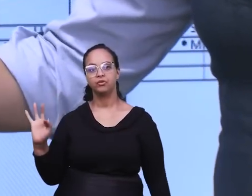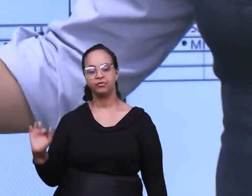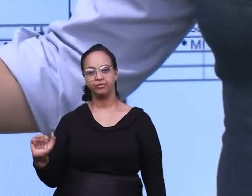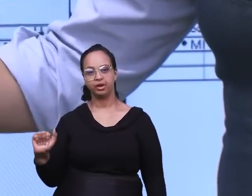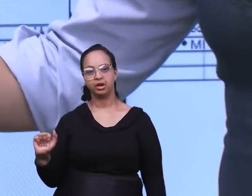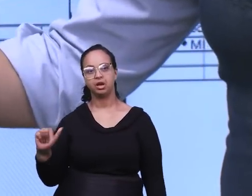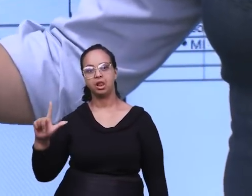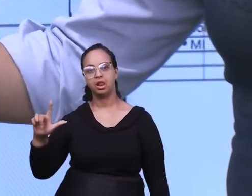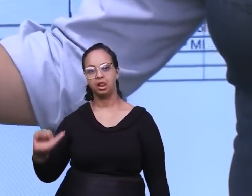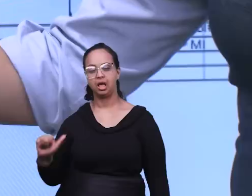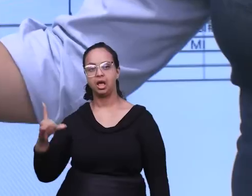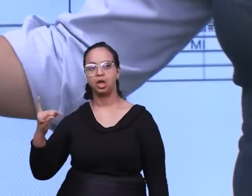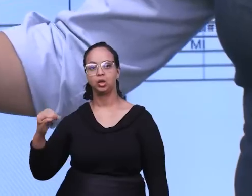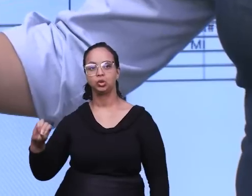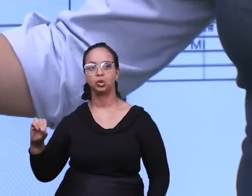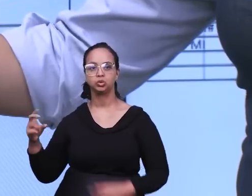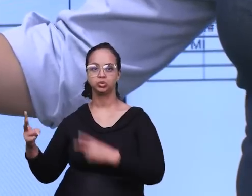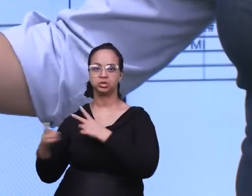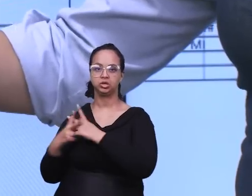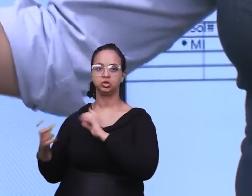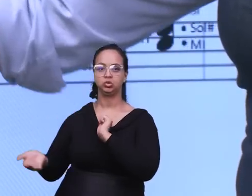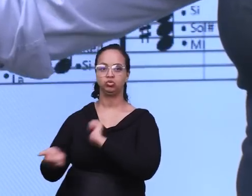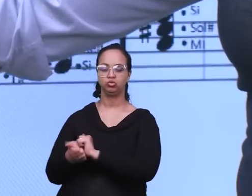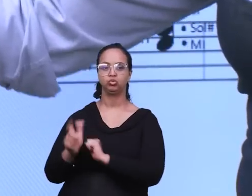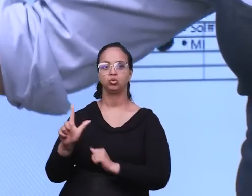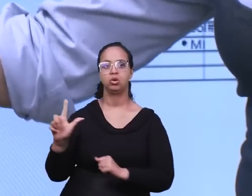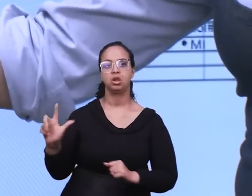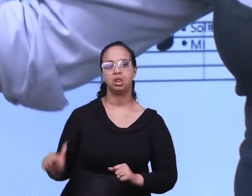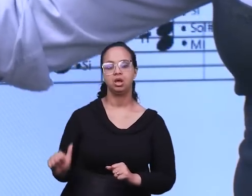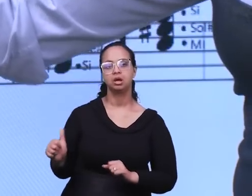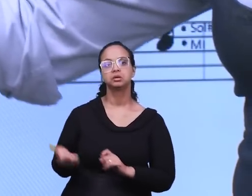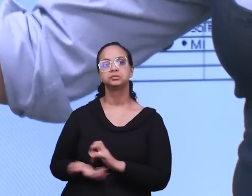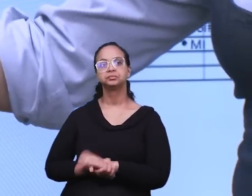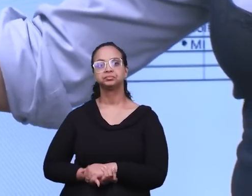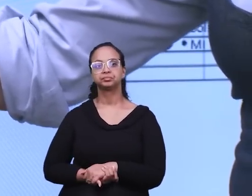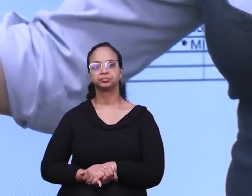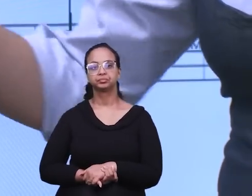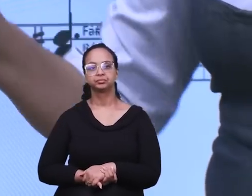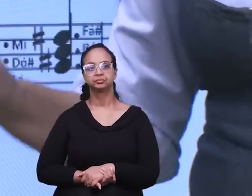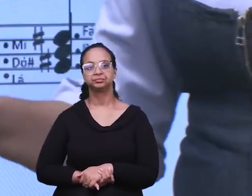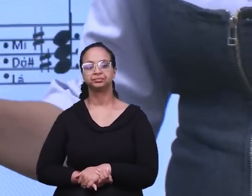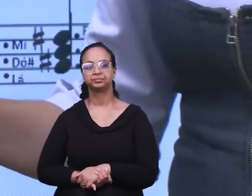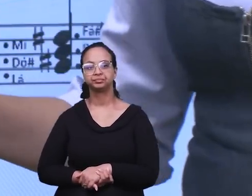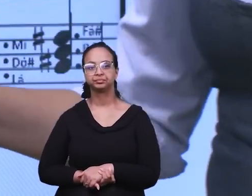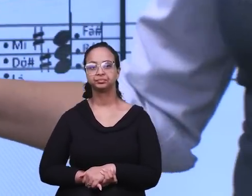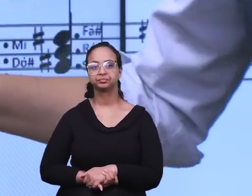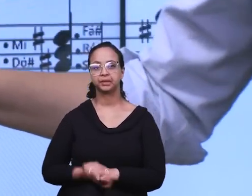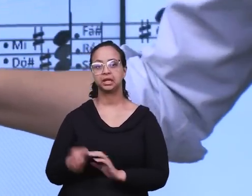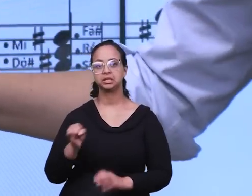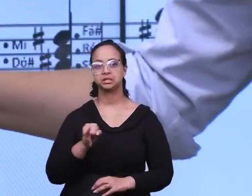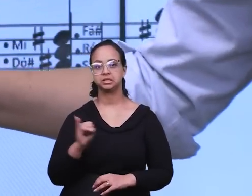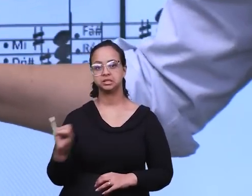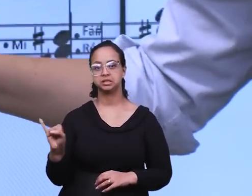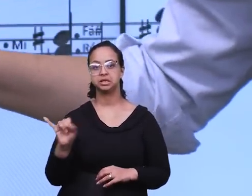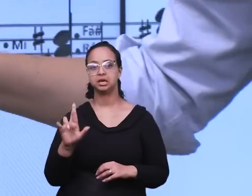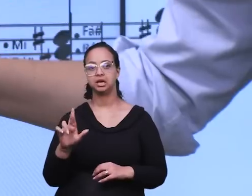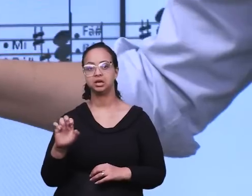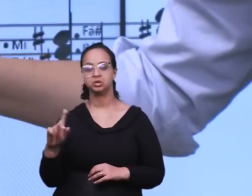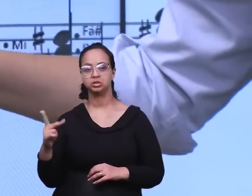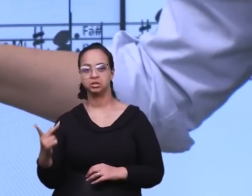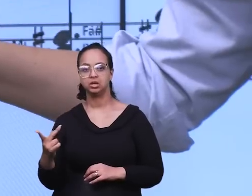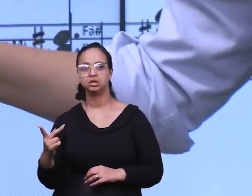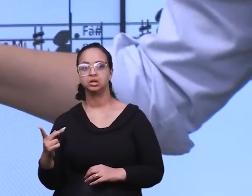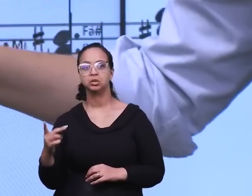Fá sustenido, Lá e Dó sustenido, vai tocar juntinho com a nota Lá. Si,